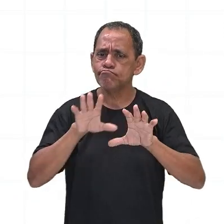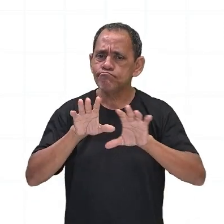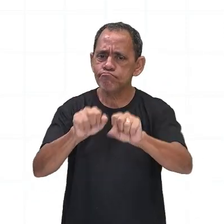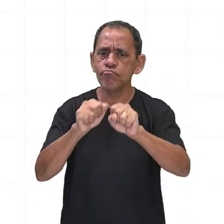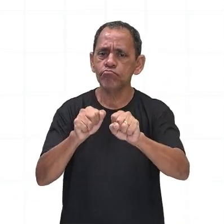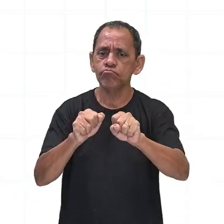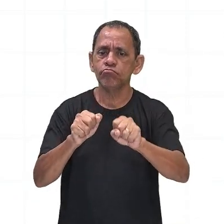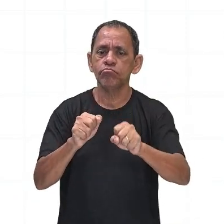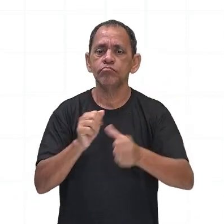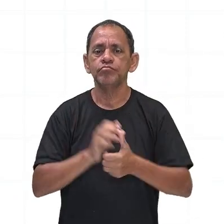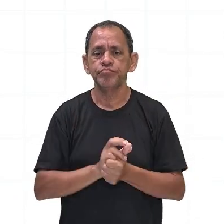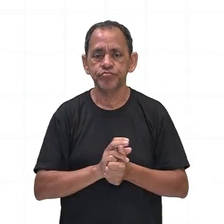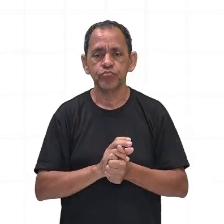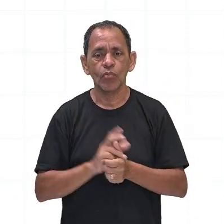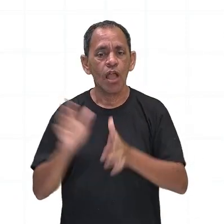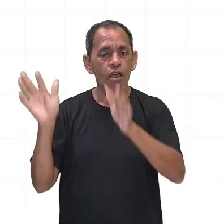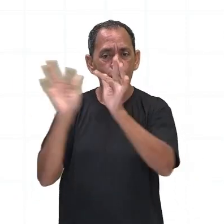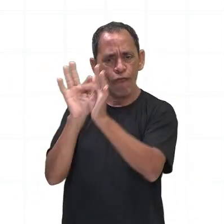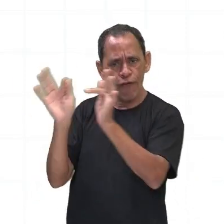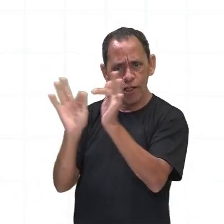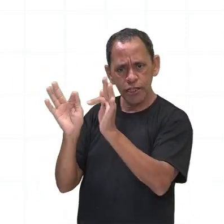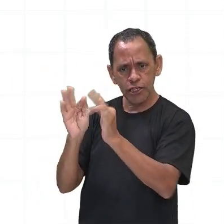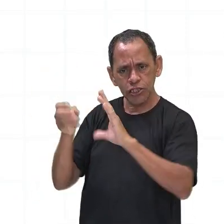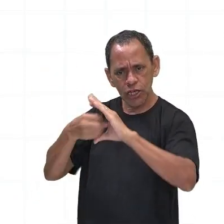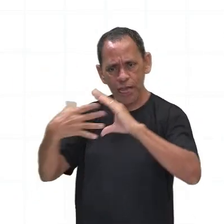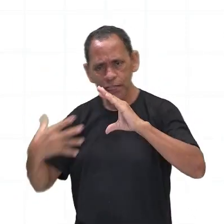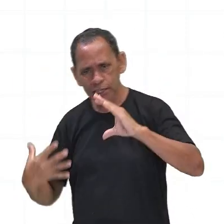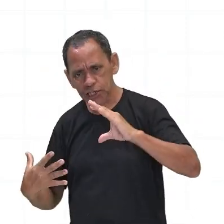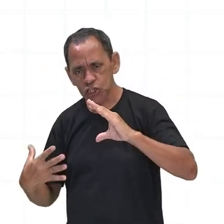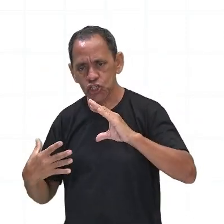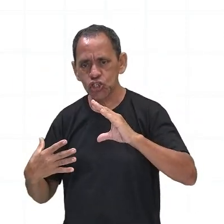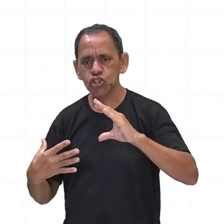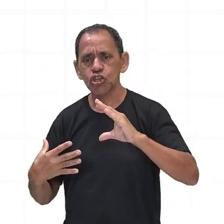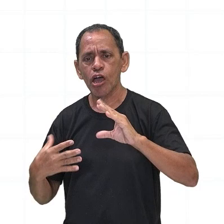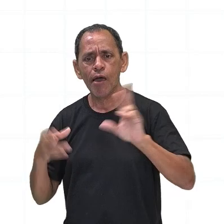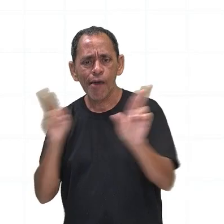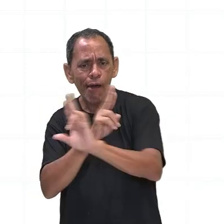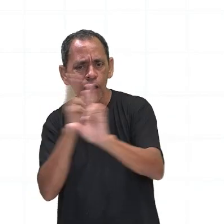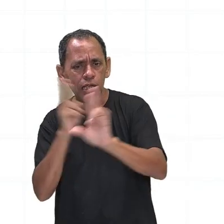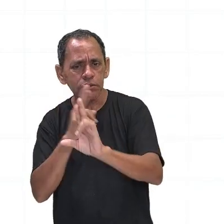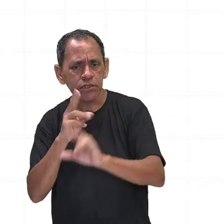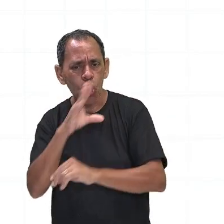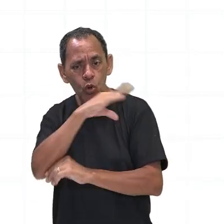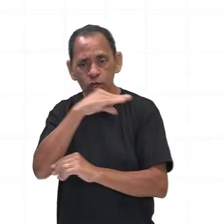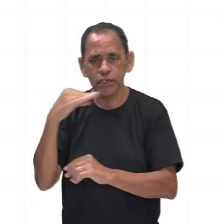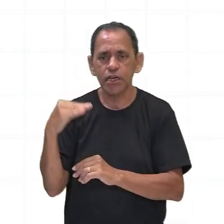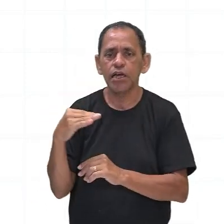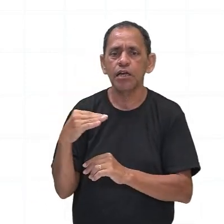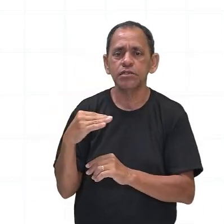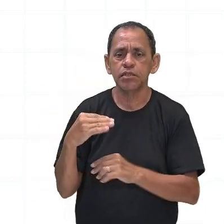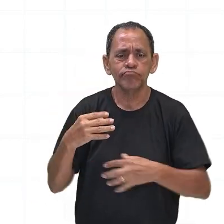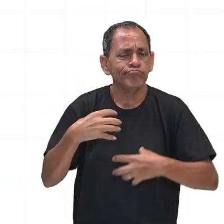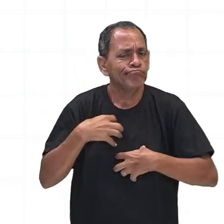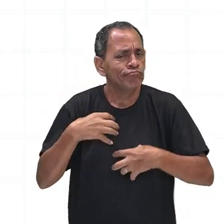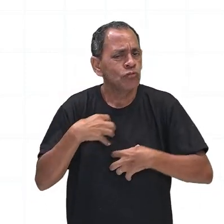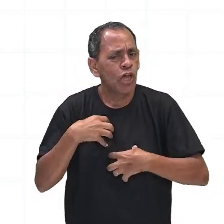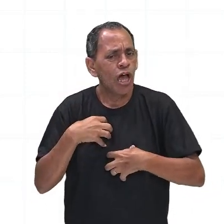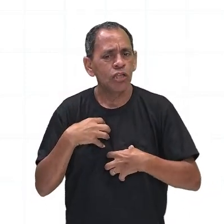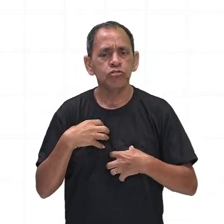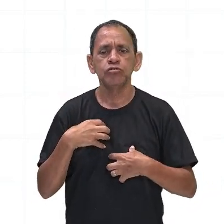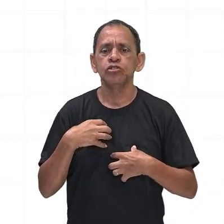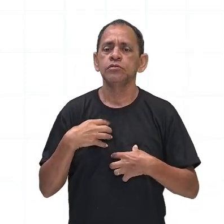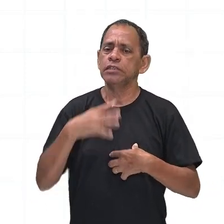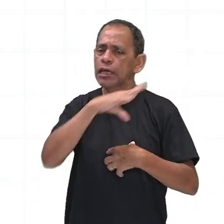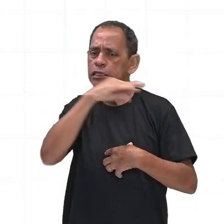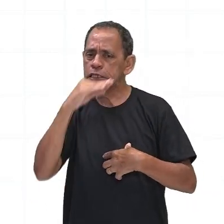aí que é uma característica relacionada à criança, uma qualidade, um estado da criança feliz, certo?